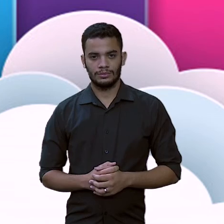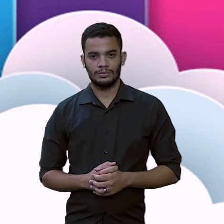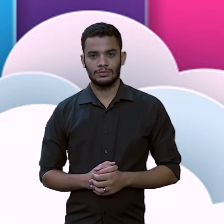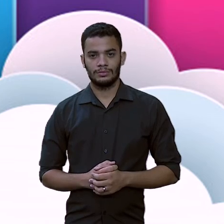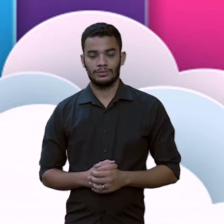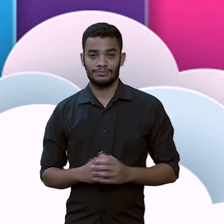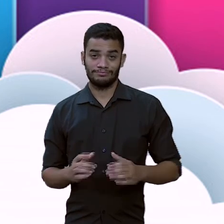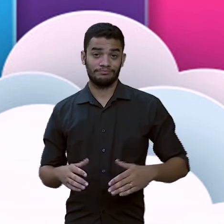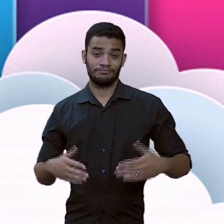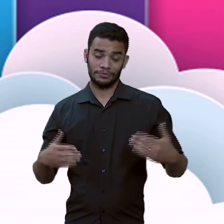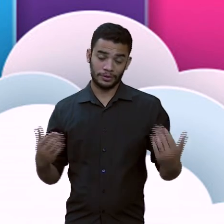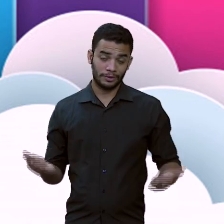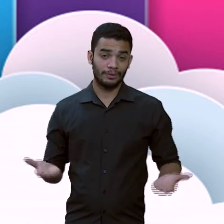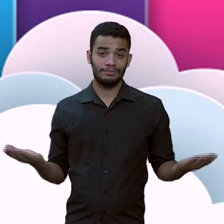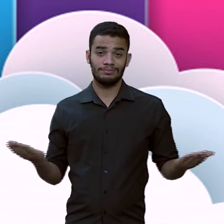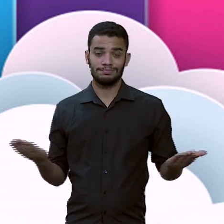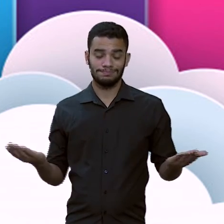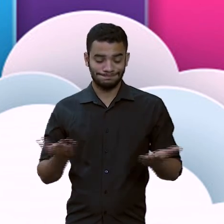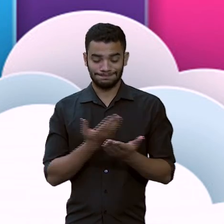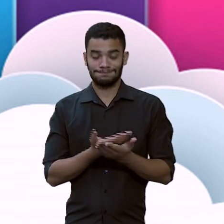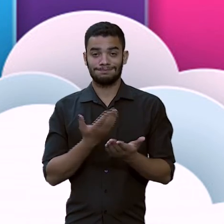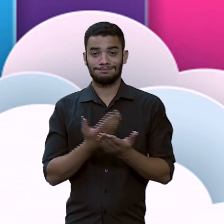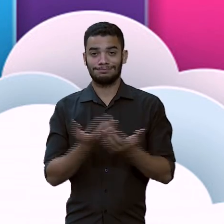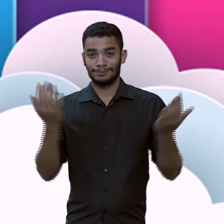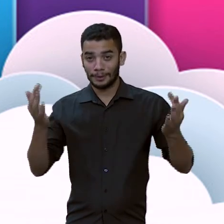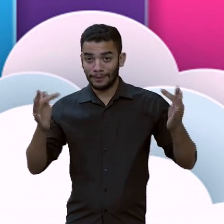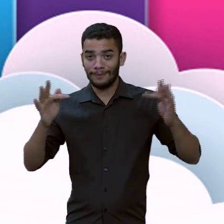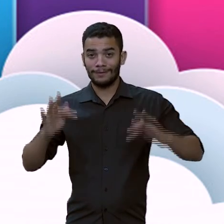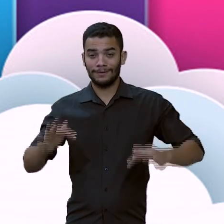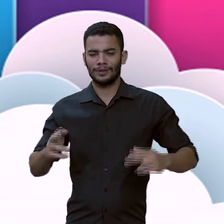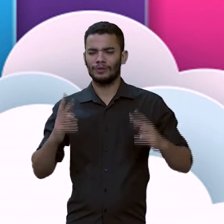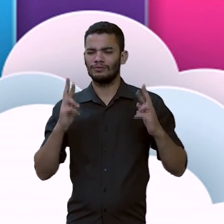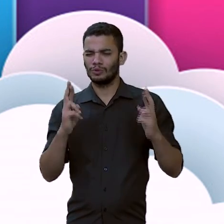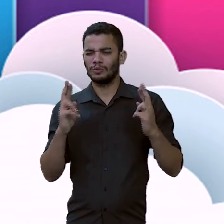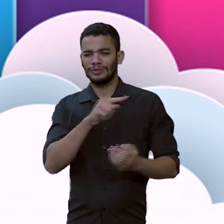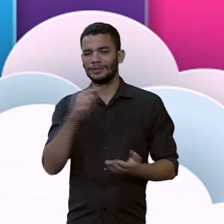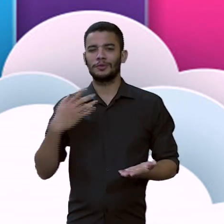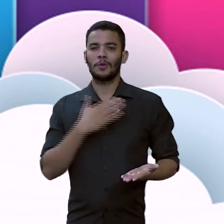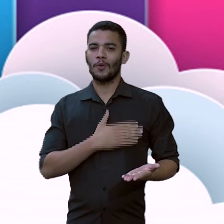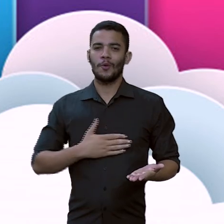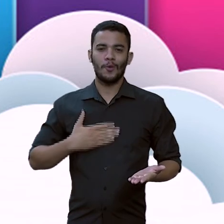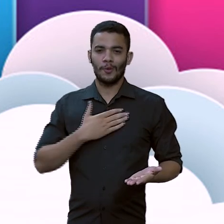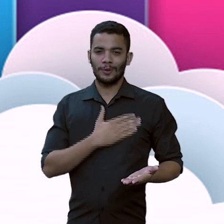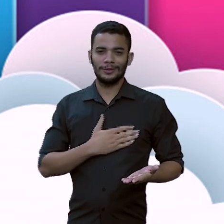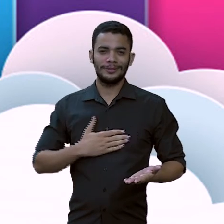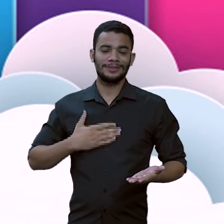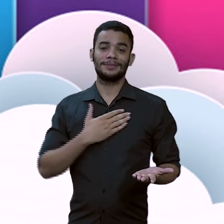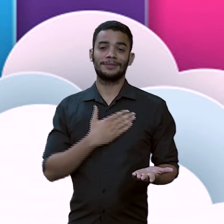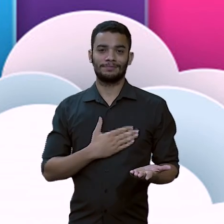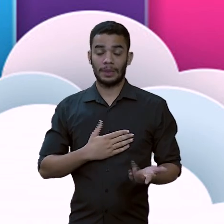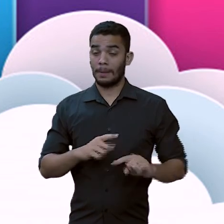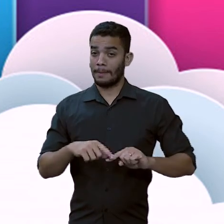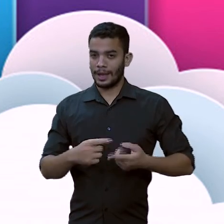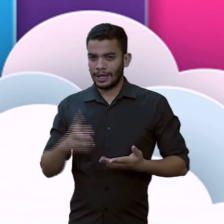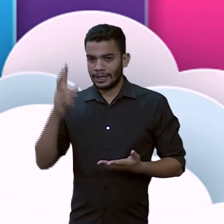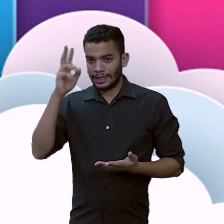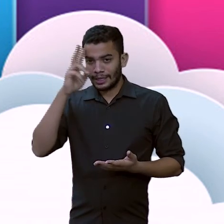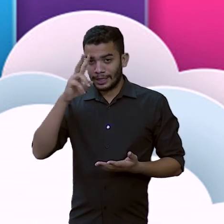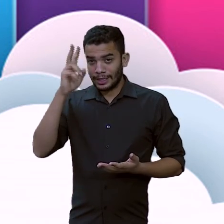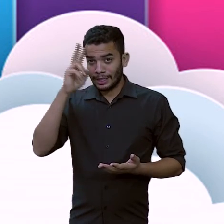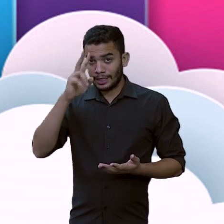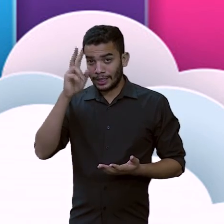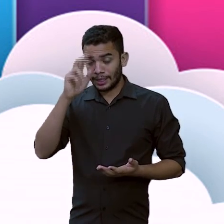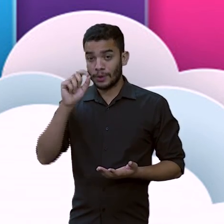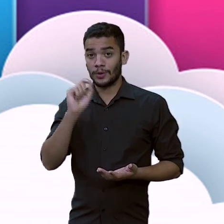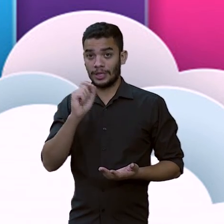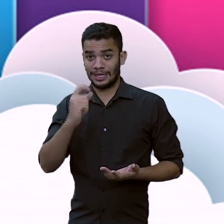É isso, pessoal. Chegamos ao final de mais uma aula. Eu espero que tenham gostado da aula revisional. Lembrando que a aula de